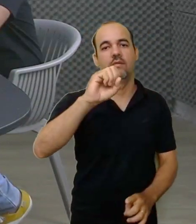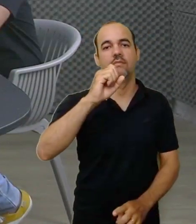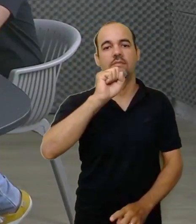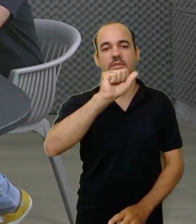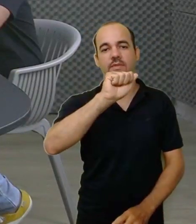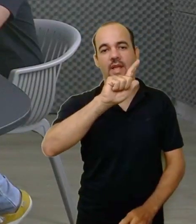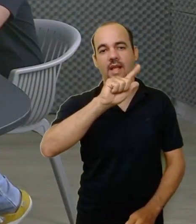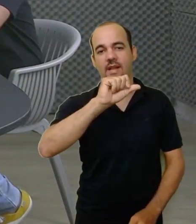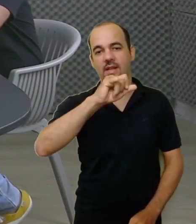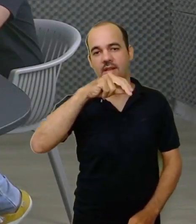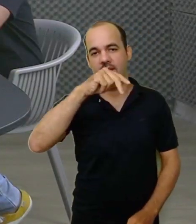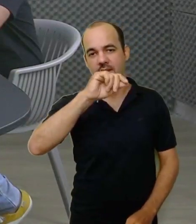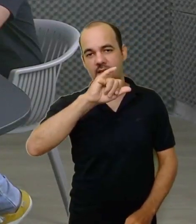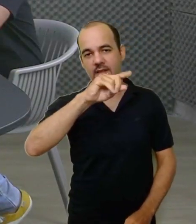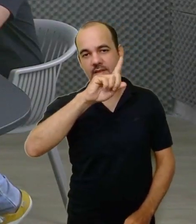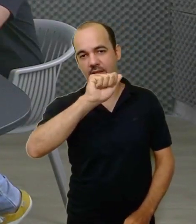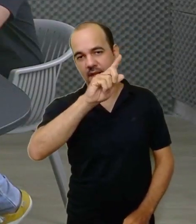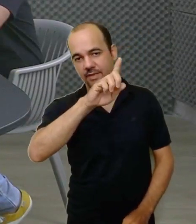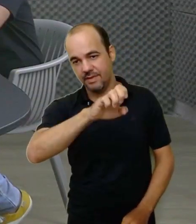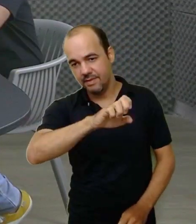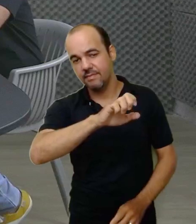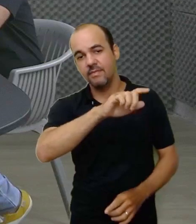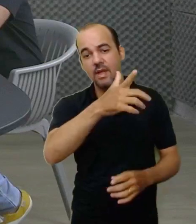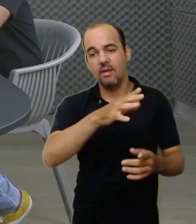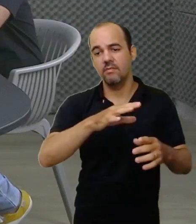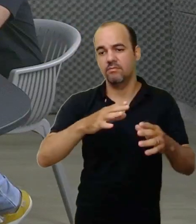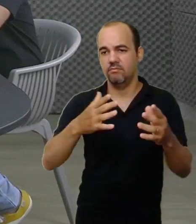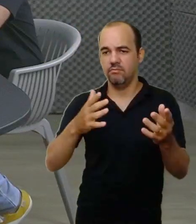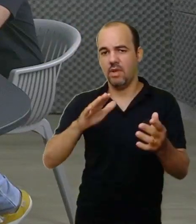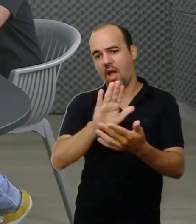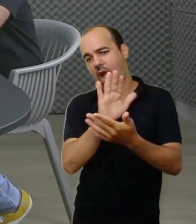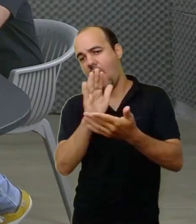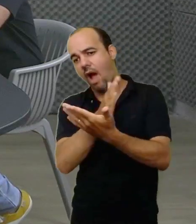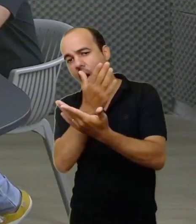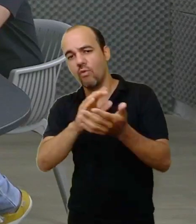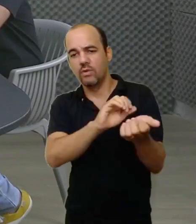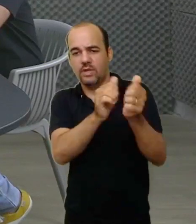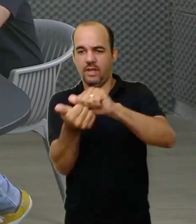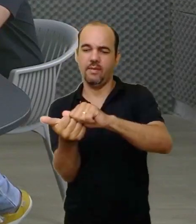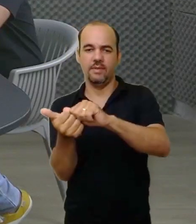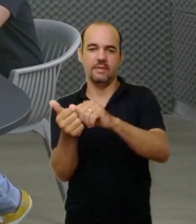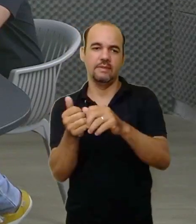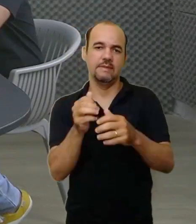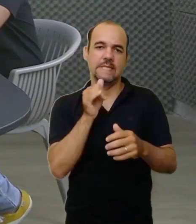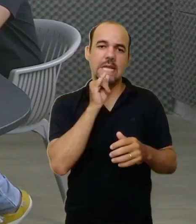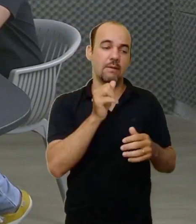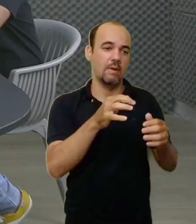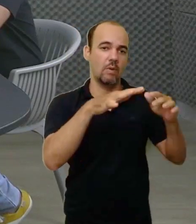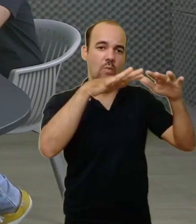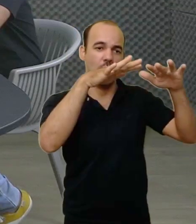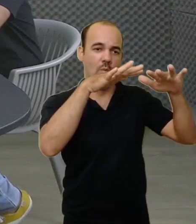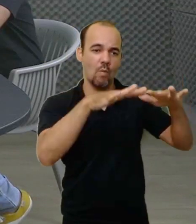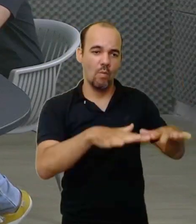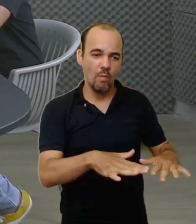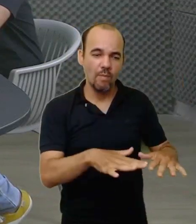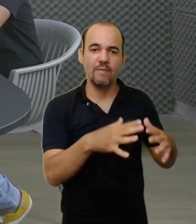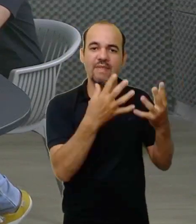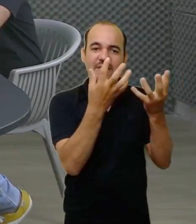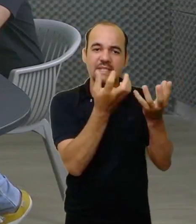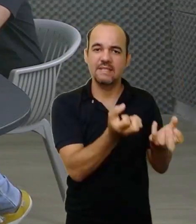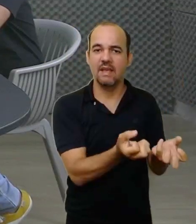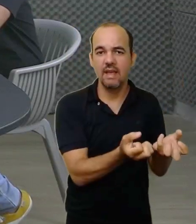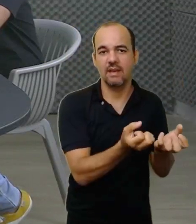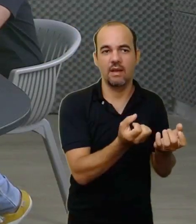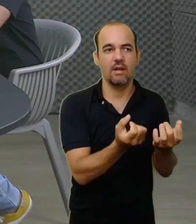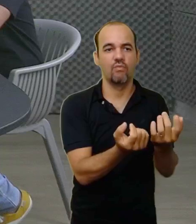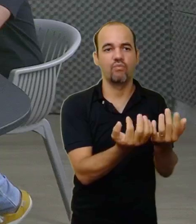com salinidade, né? Então, por exemplo, a partir do momento que eu tenho muita seca e aí eu tenho muita evaporação de água, e aí eu